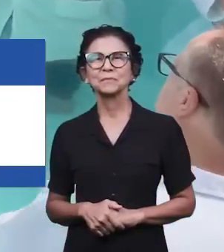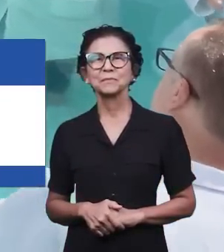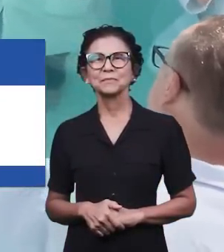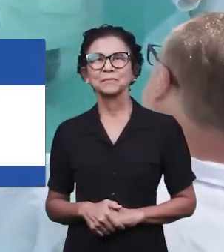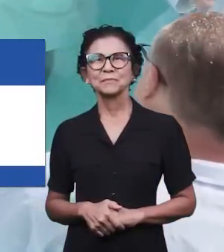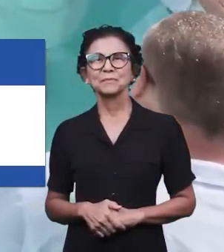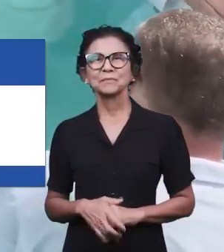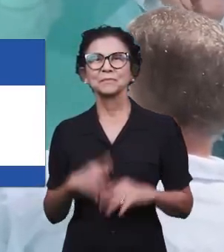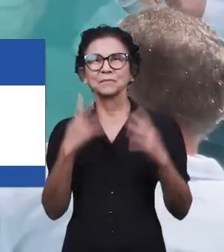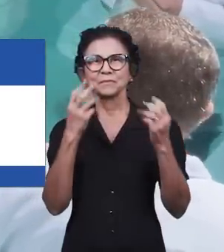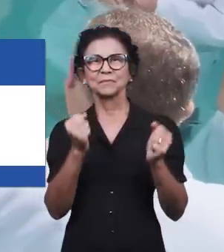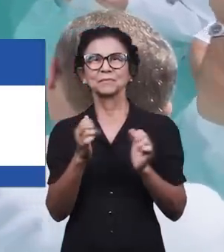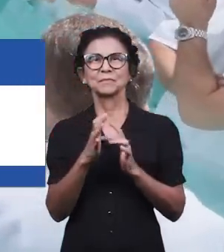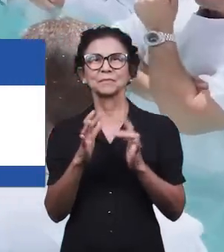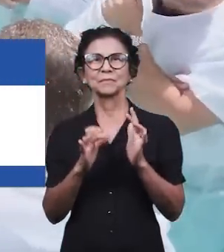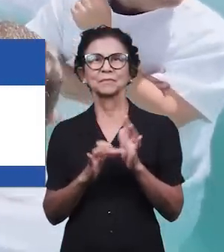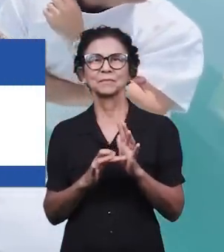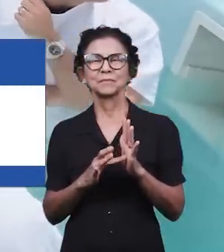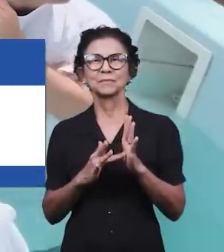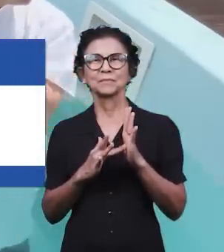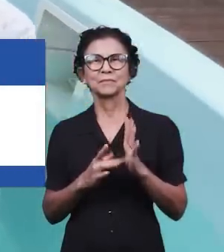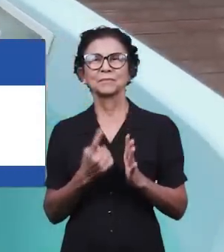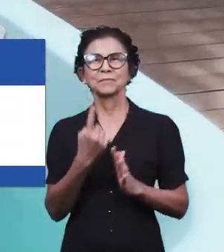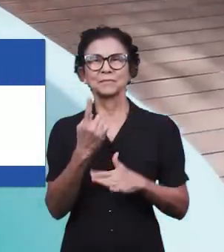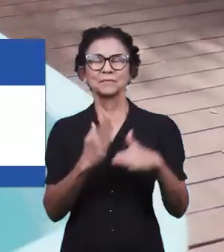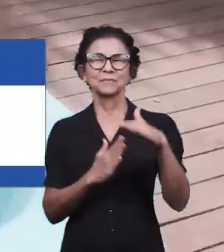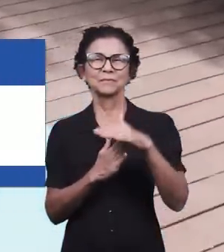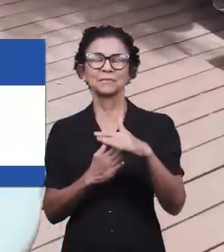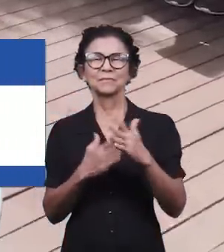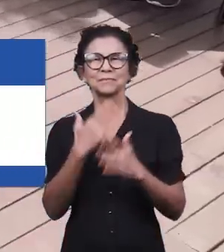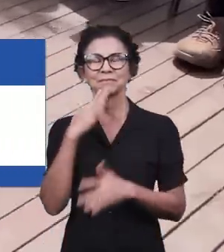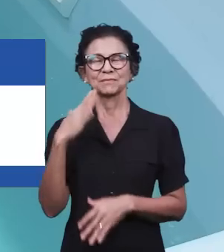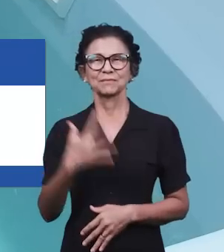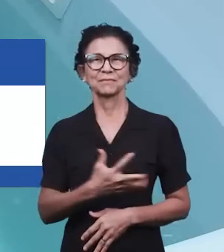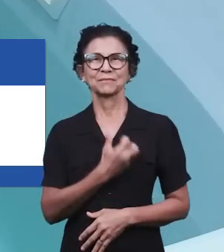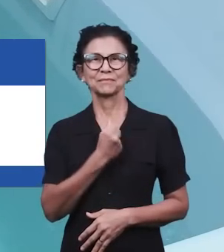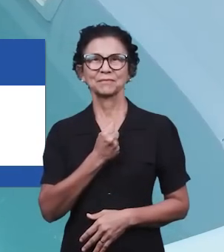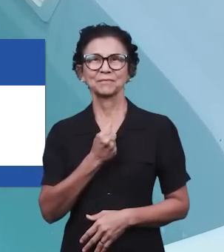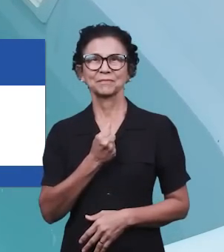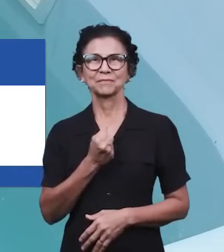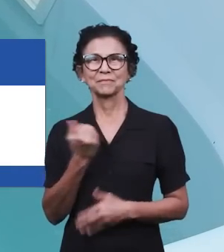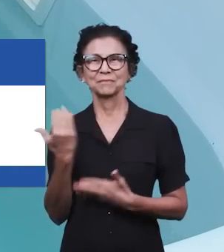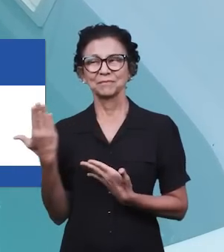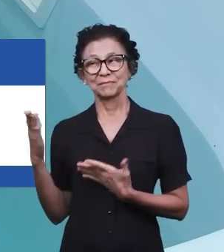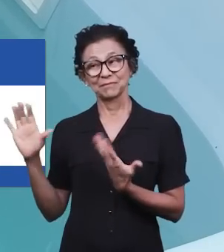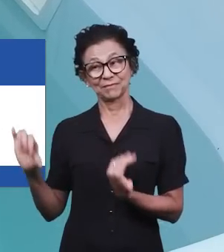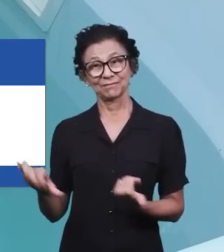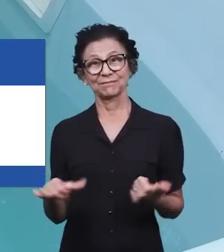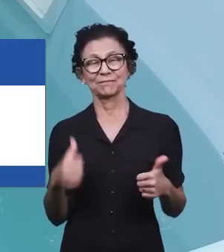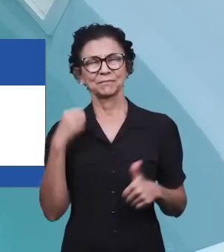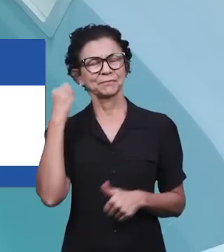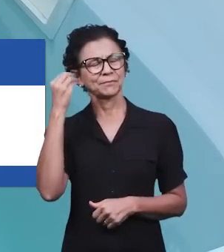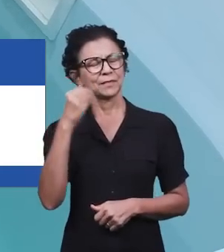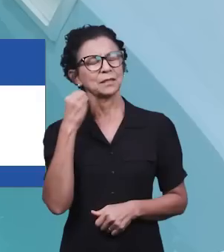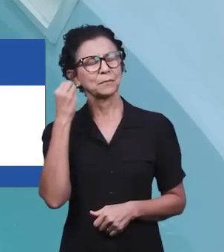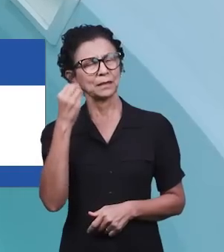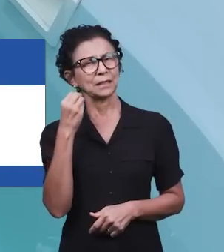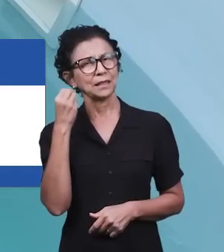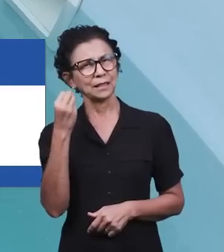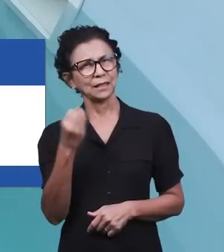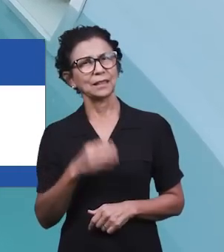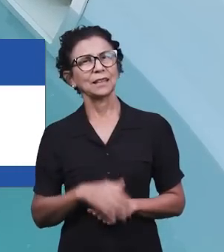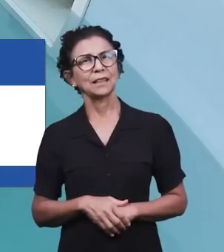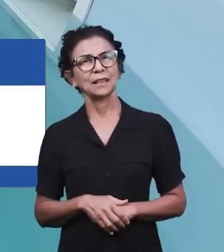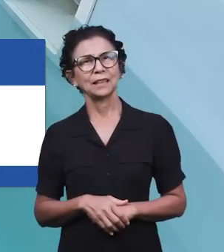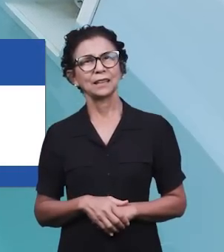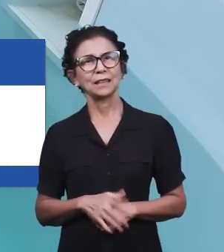e suficiente Salvador através do batismo. Muitas experiências foram vividas no preparo